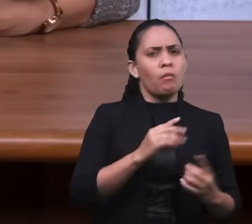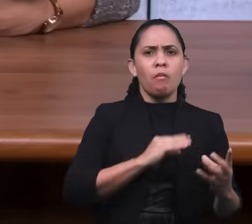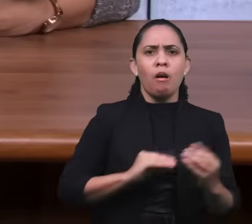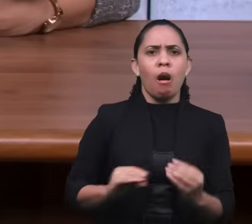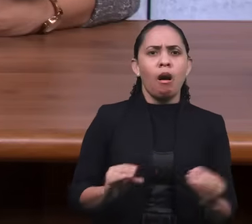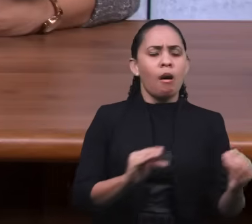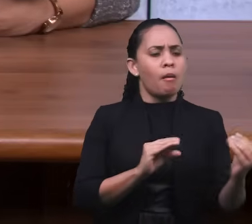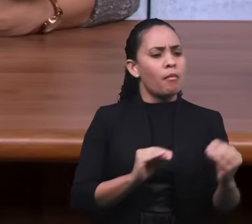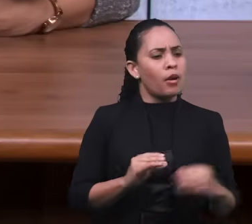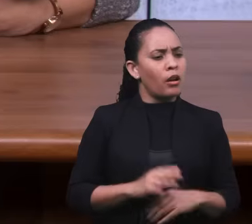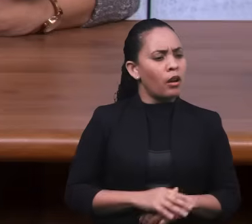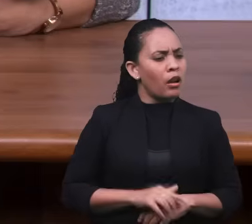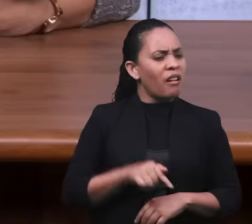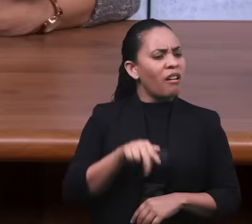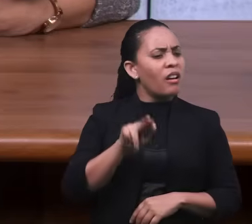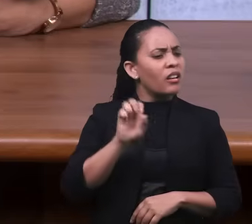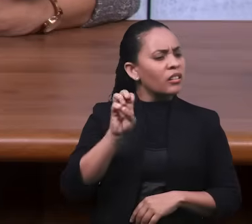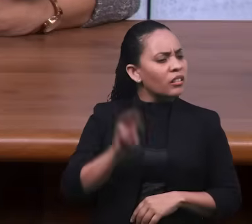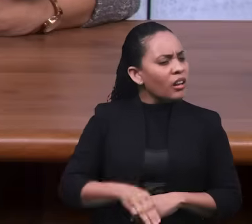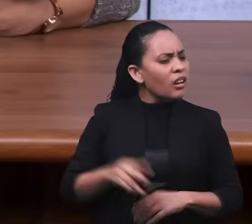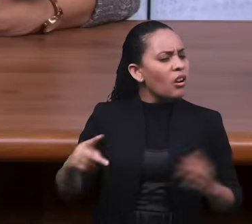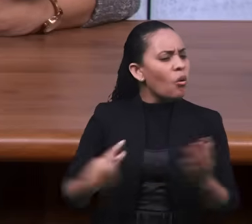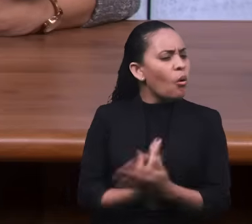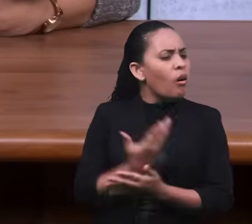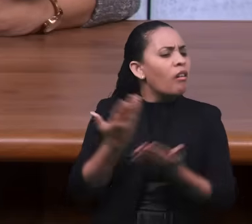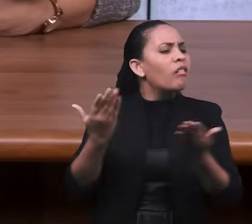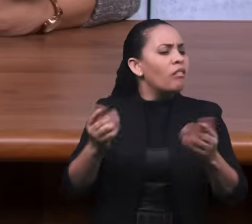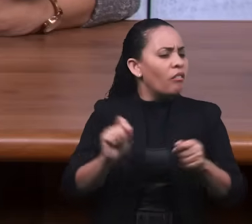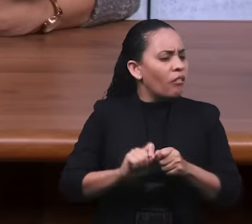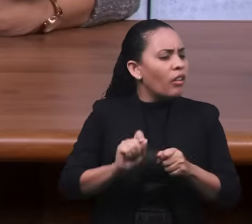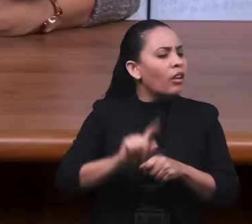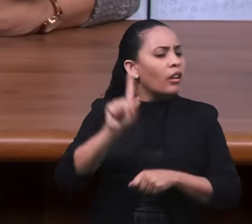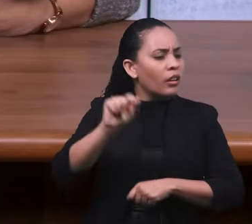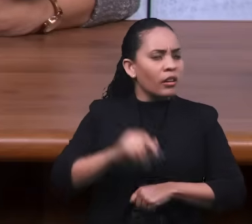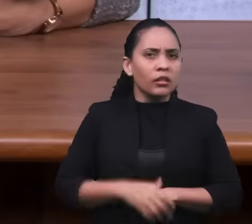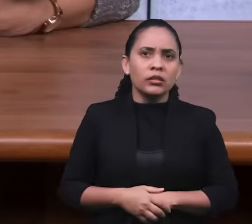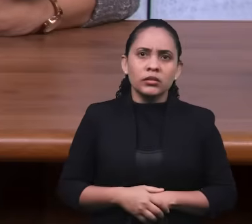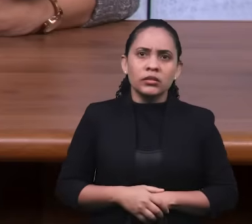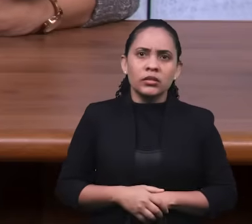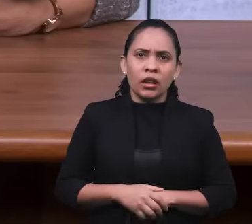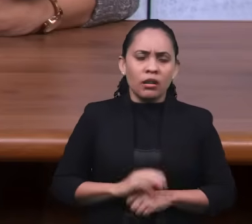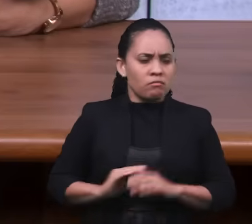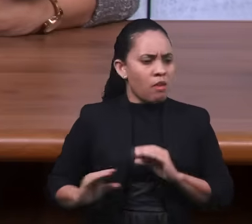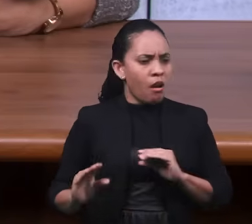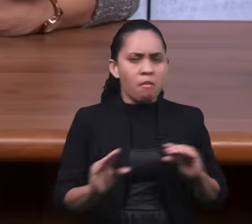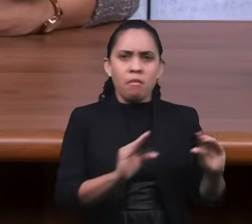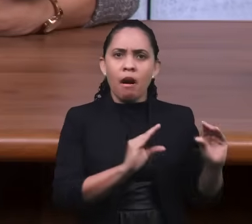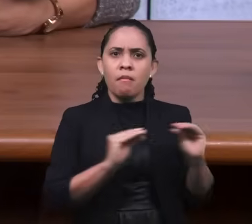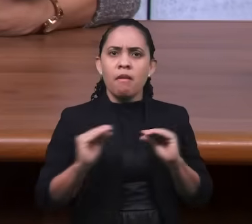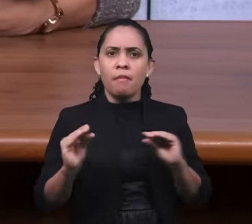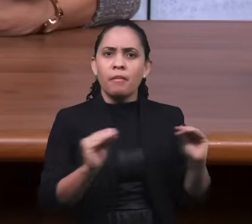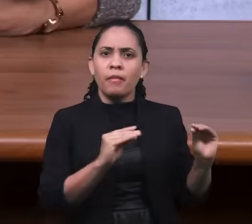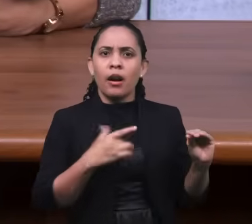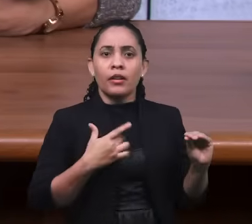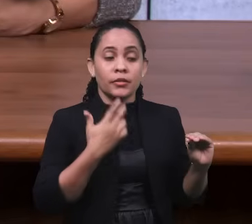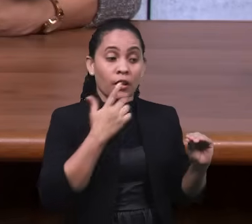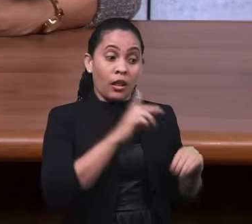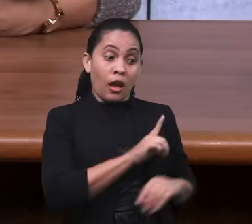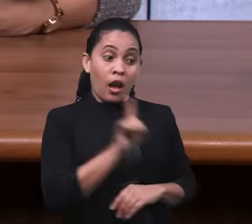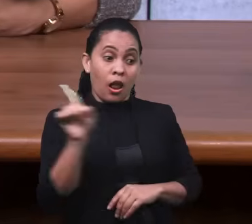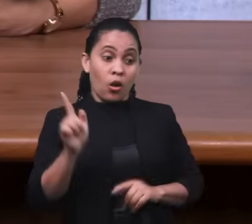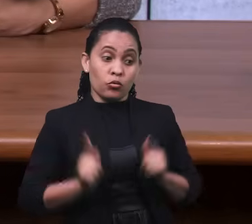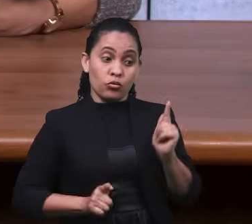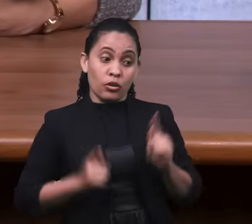disseram: Quem fez esta coisa? E esquadrinhando e inquirindo, disseram: Gideão,